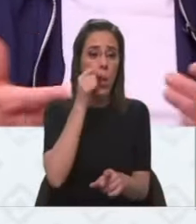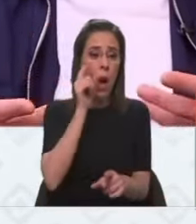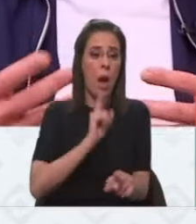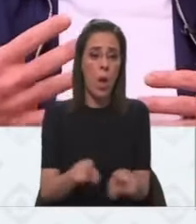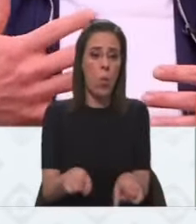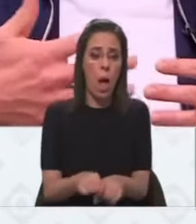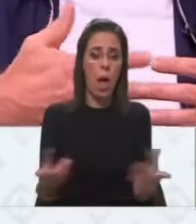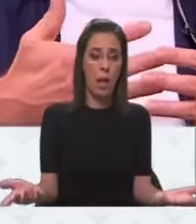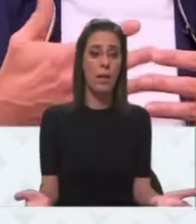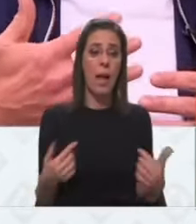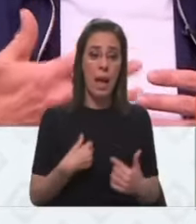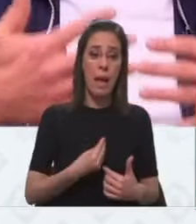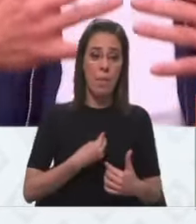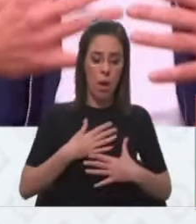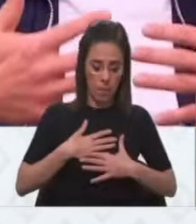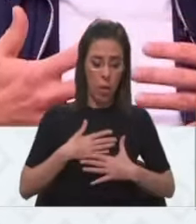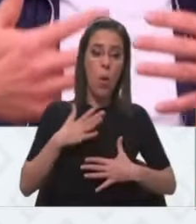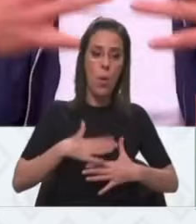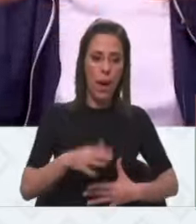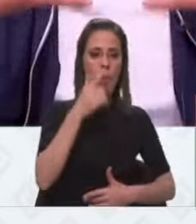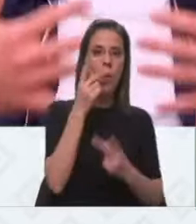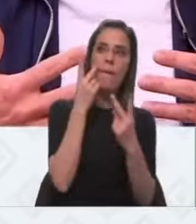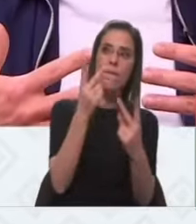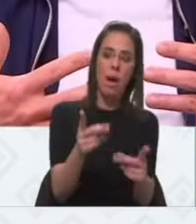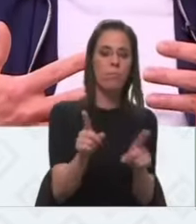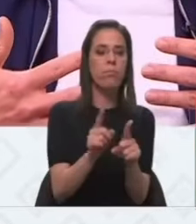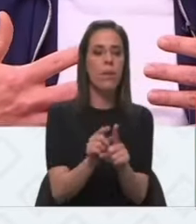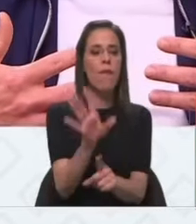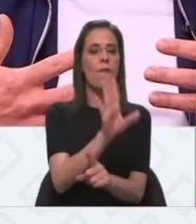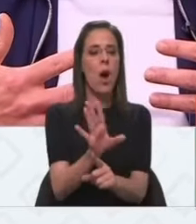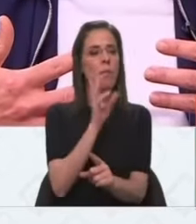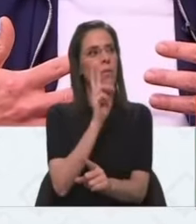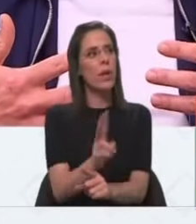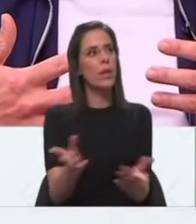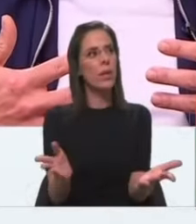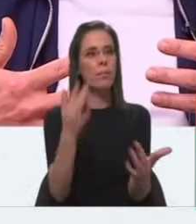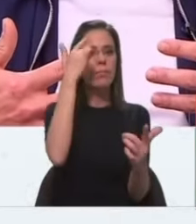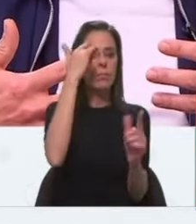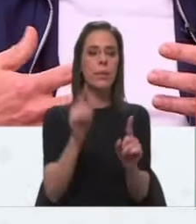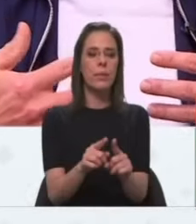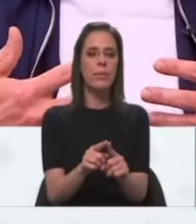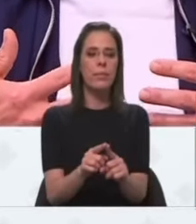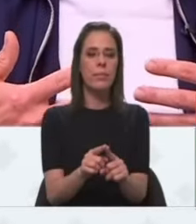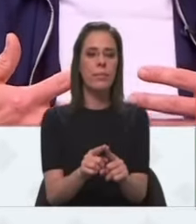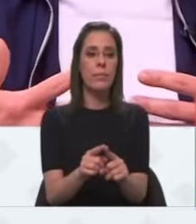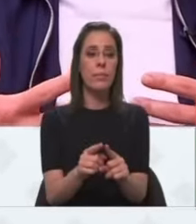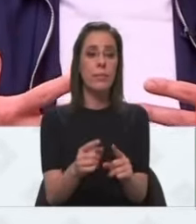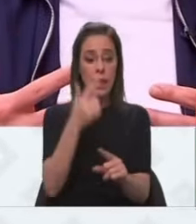e uma mulher. E eu, a minha preocupação foi, eu quero que as pessoas vejam isto e